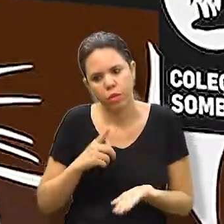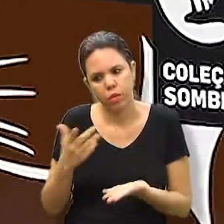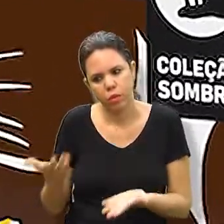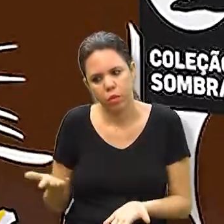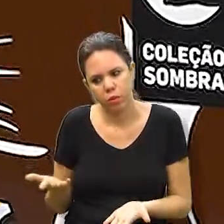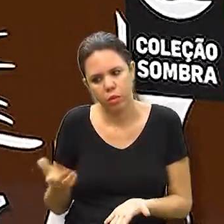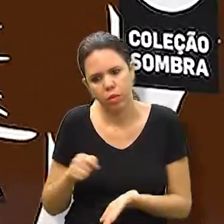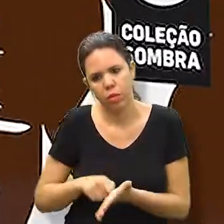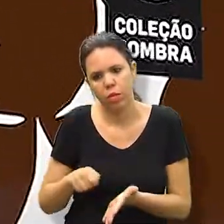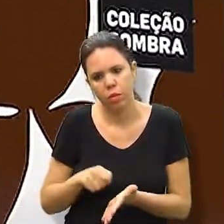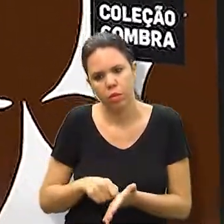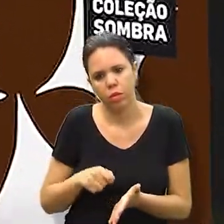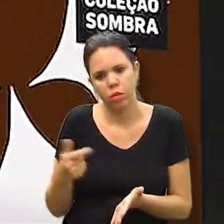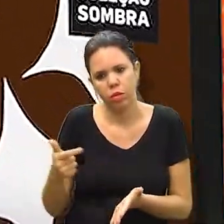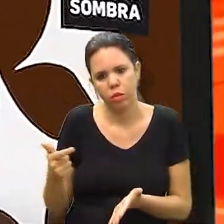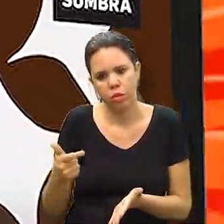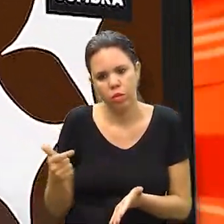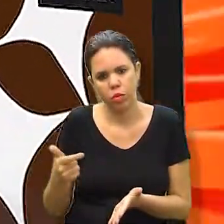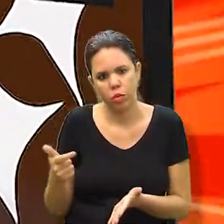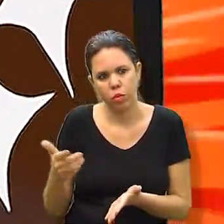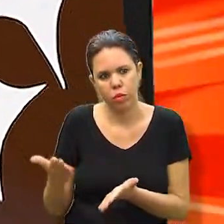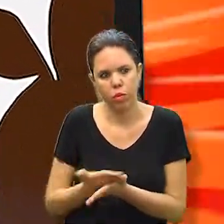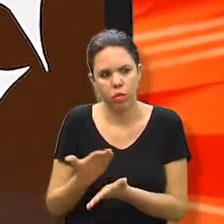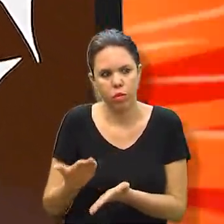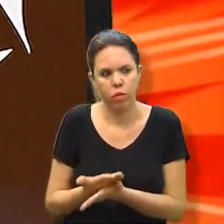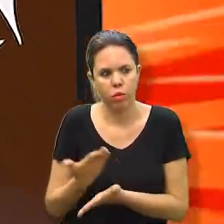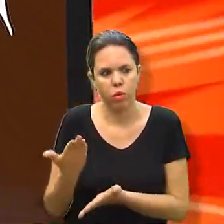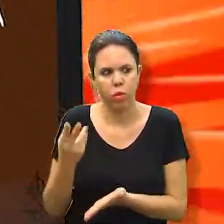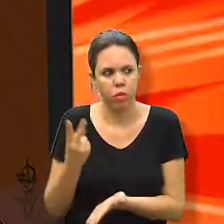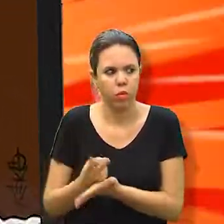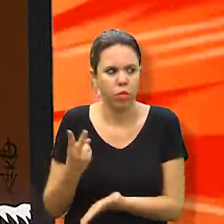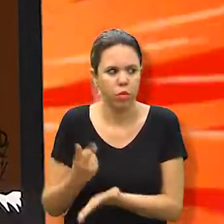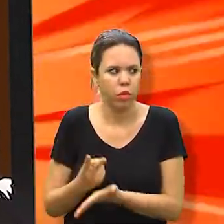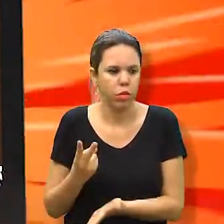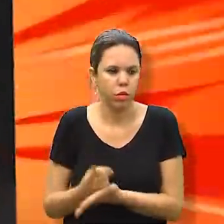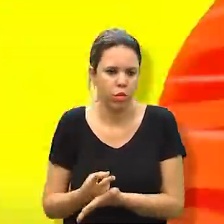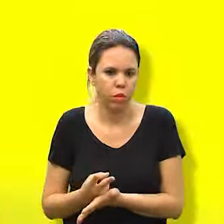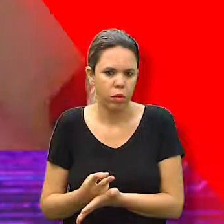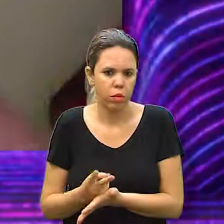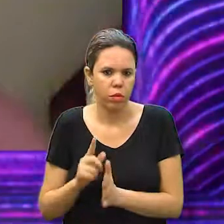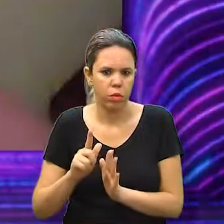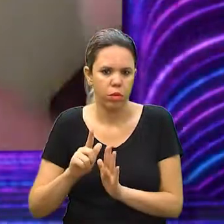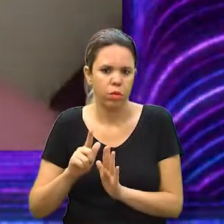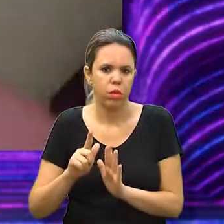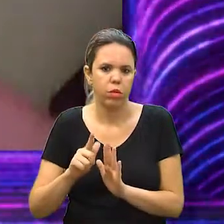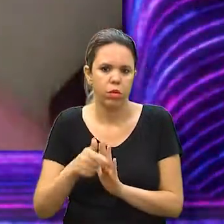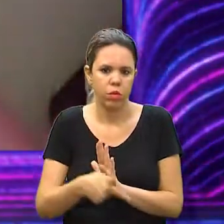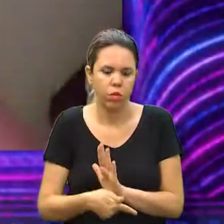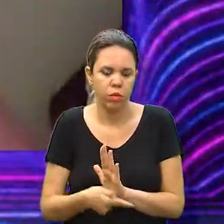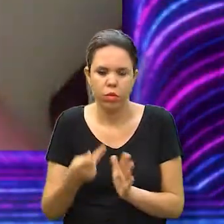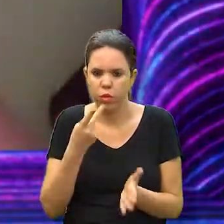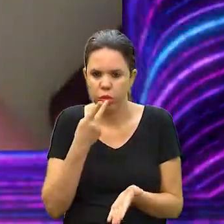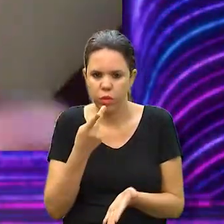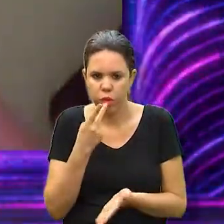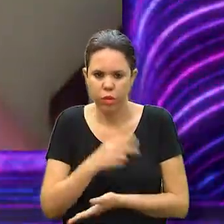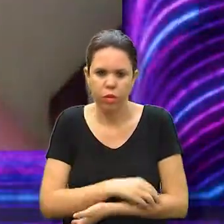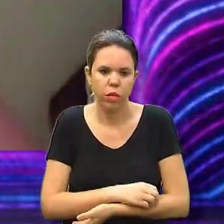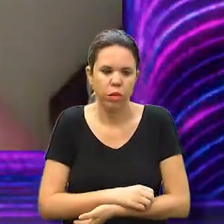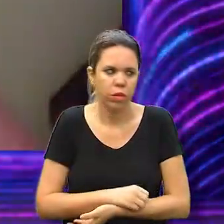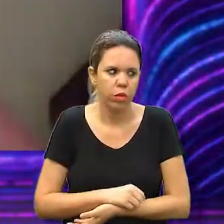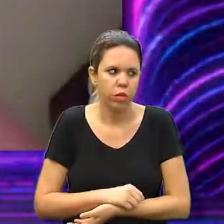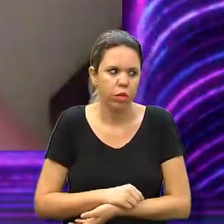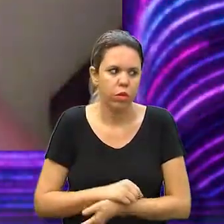para escrever o segundo livro do mesmo gênero, né? Eu não vou dizer que é coleção, mas é assim,